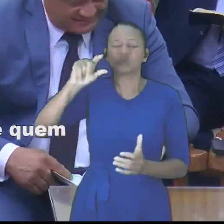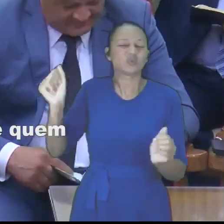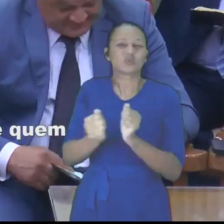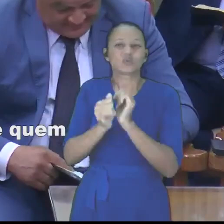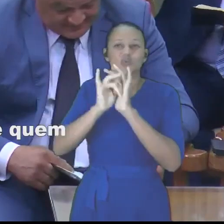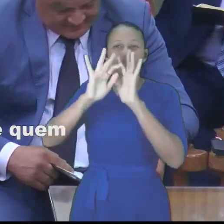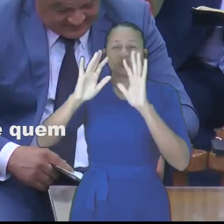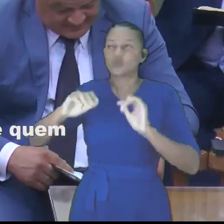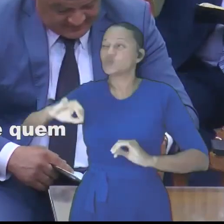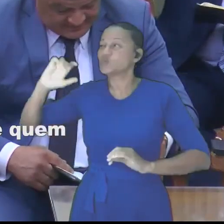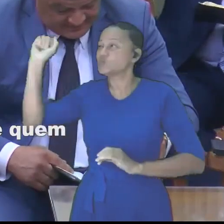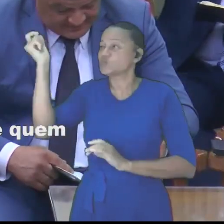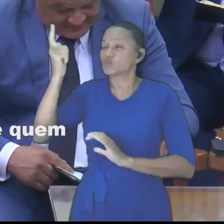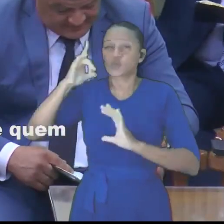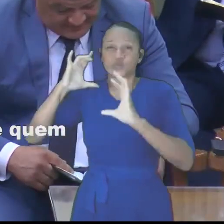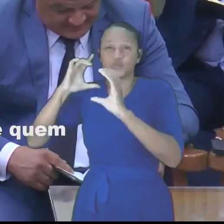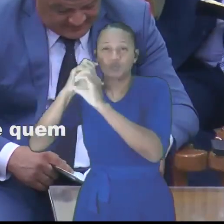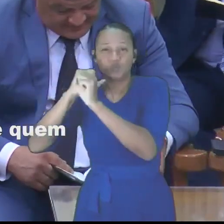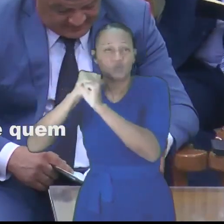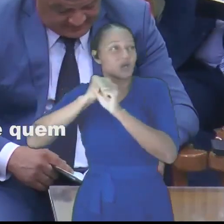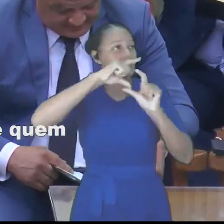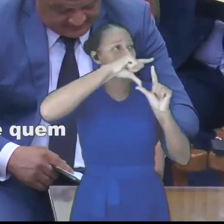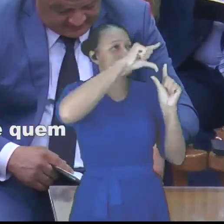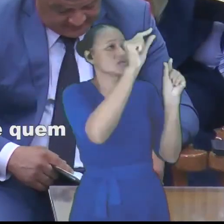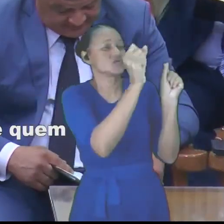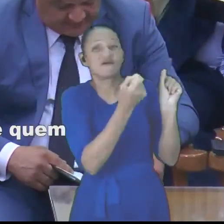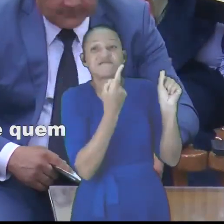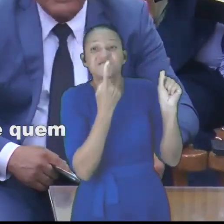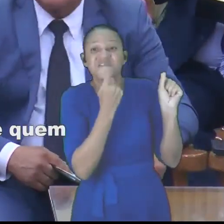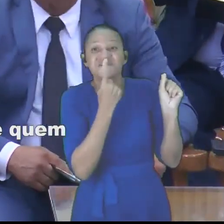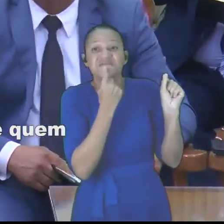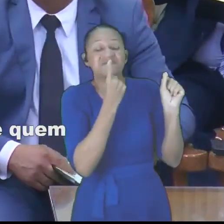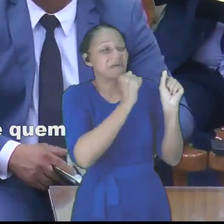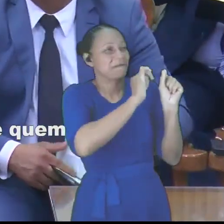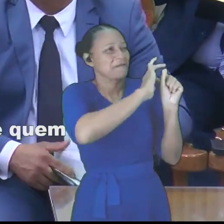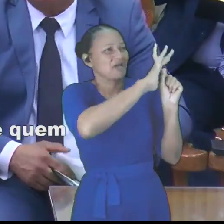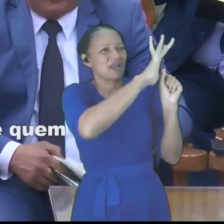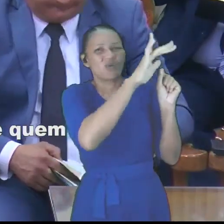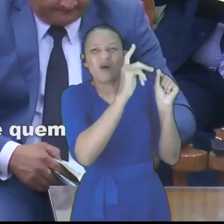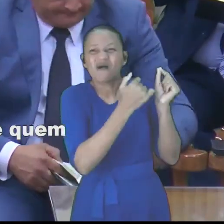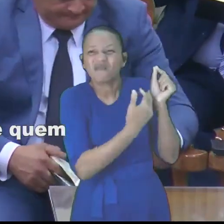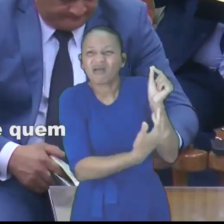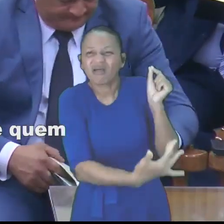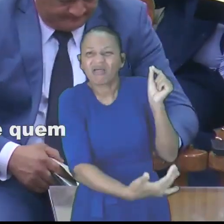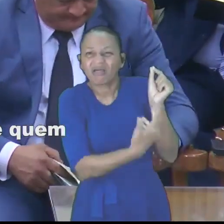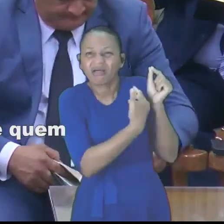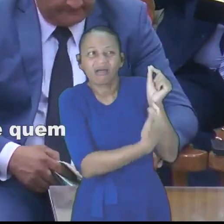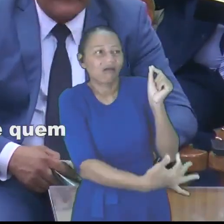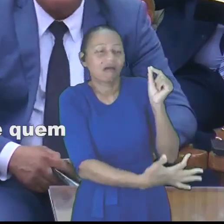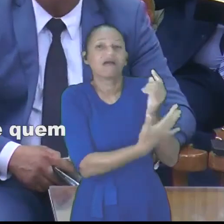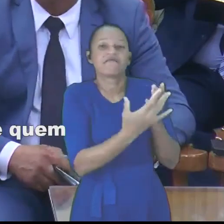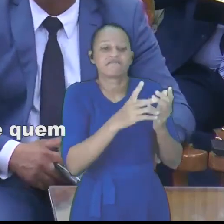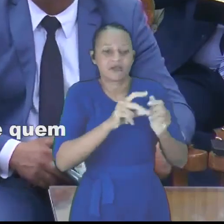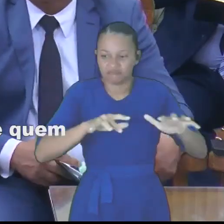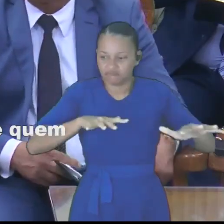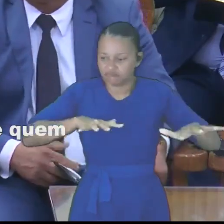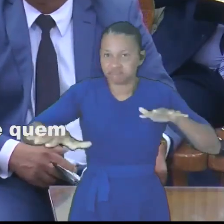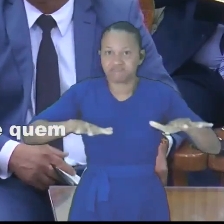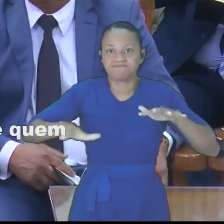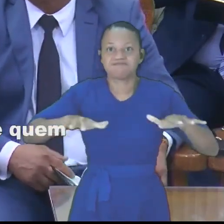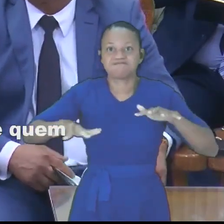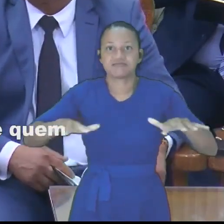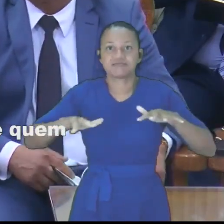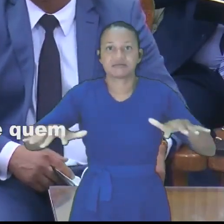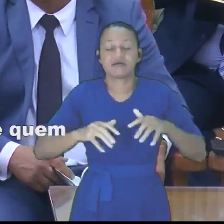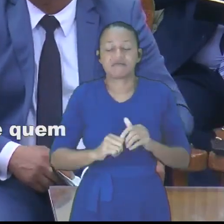se escurecerá, a lua vai ficar da cor de quê? De sangue, vai haver tremor de terra,